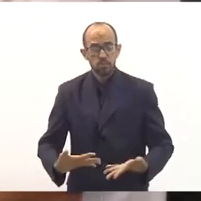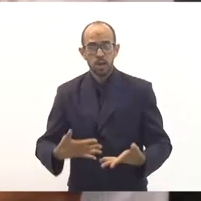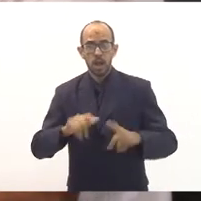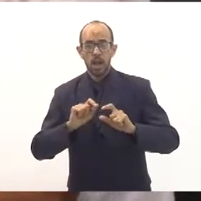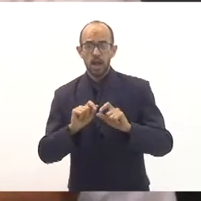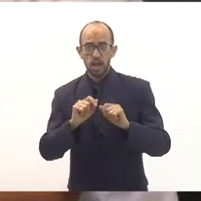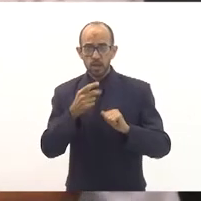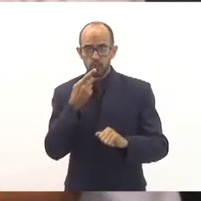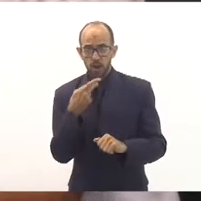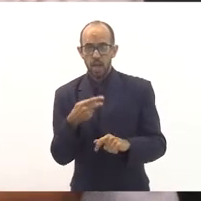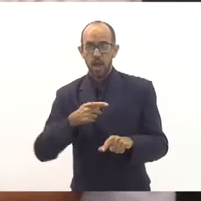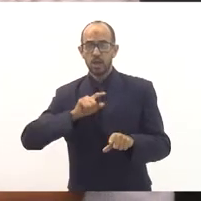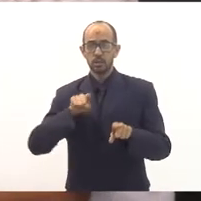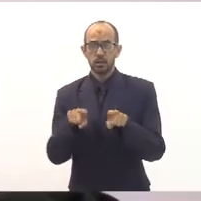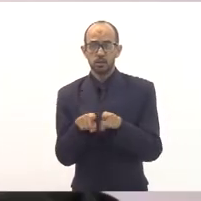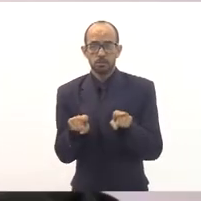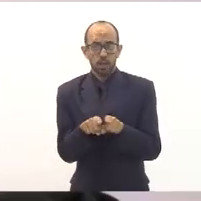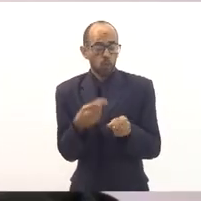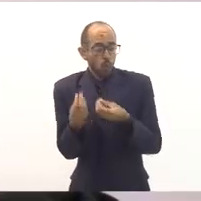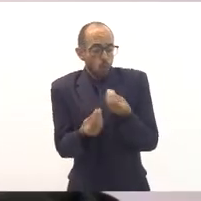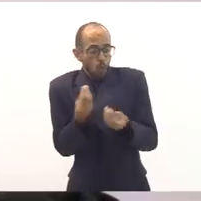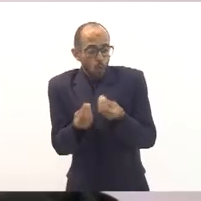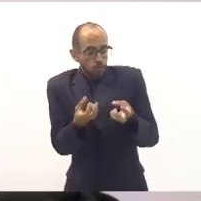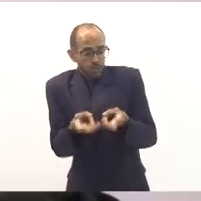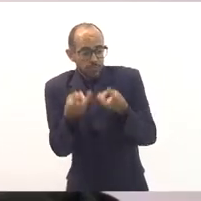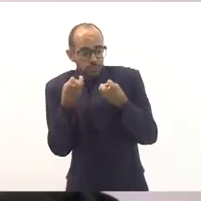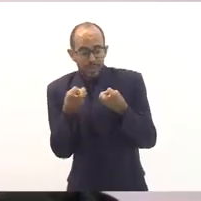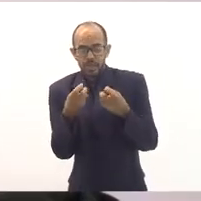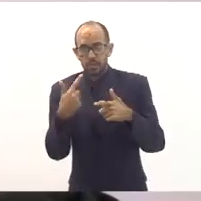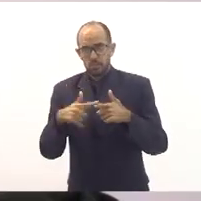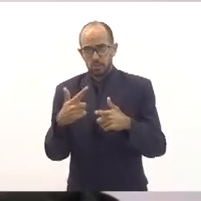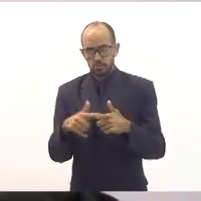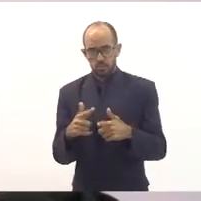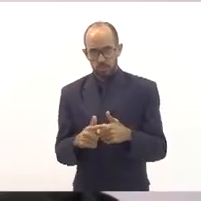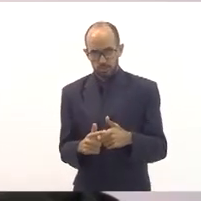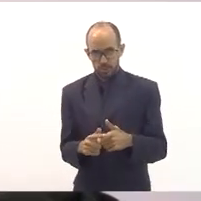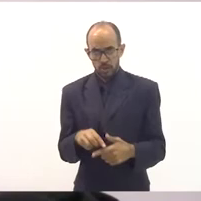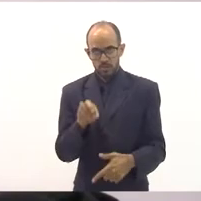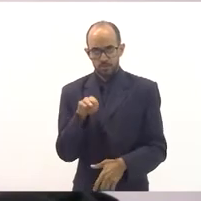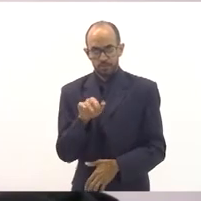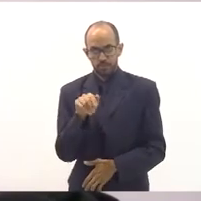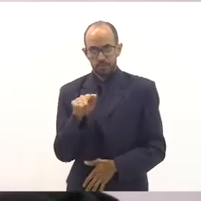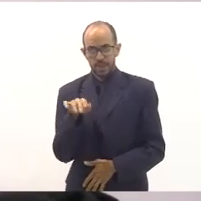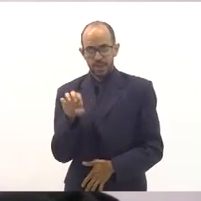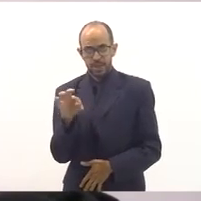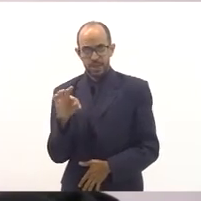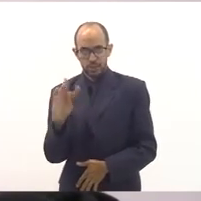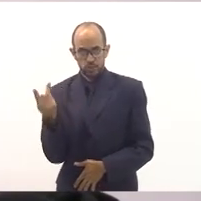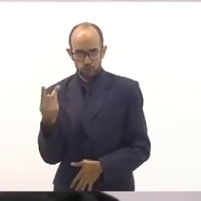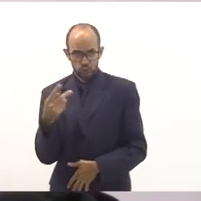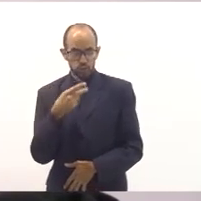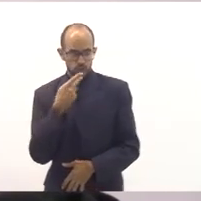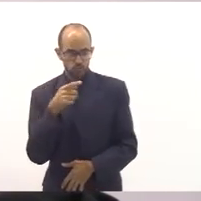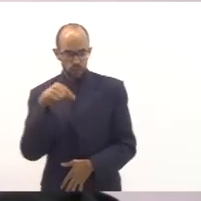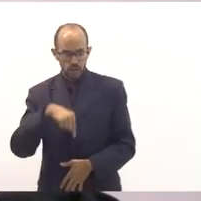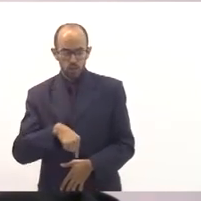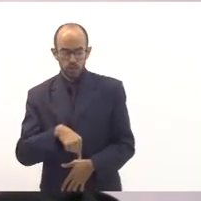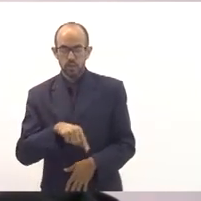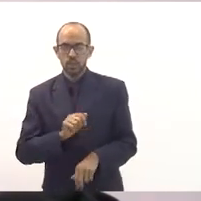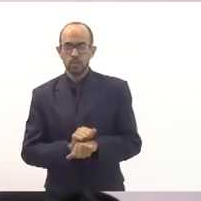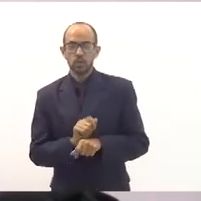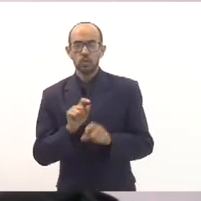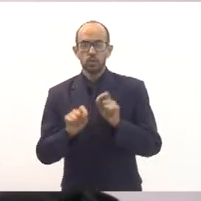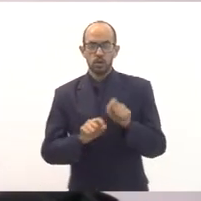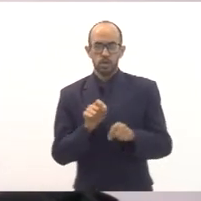é vem essas questões a Margaret estava aqui ela falou que a operação que